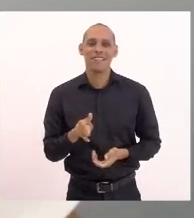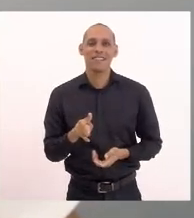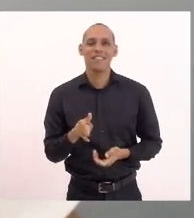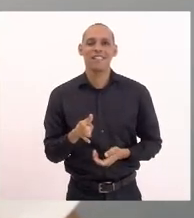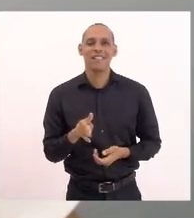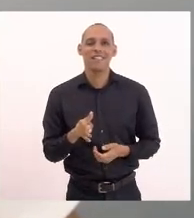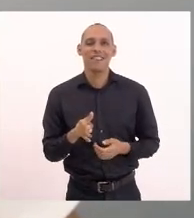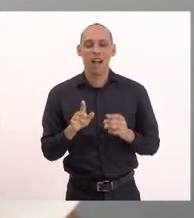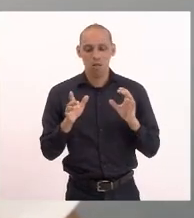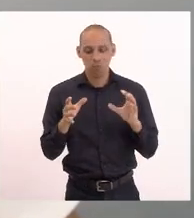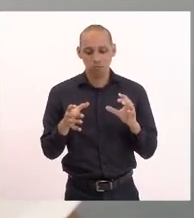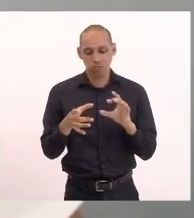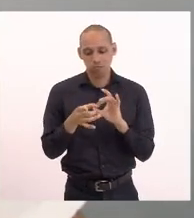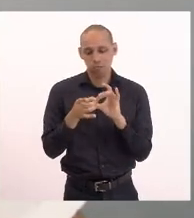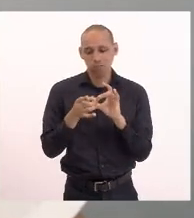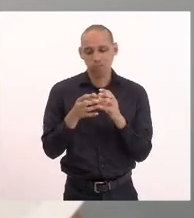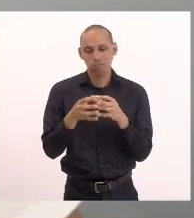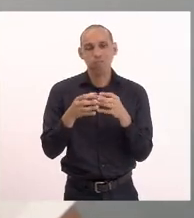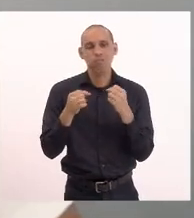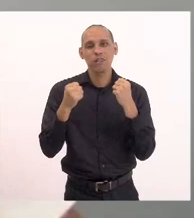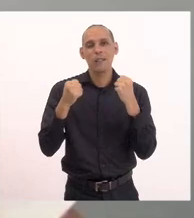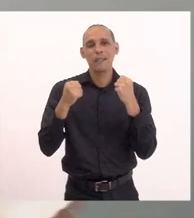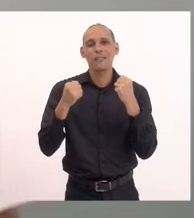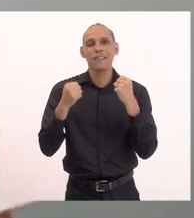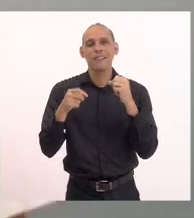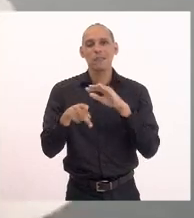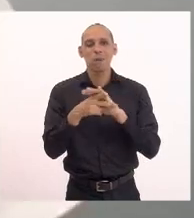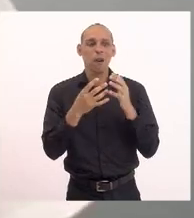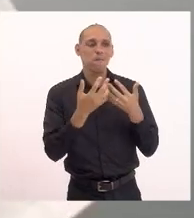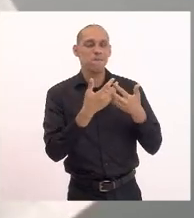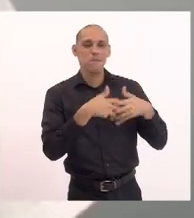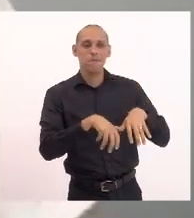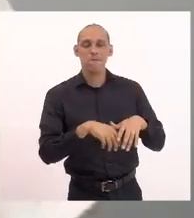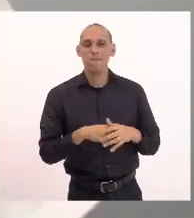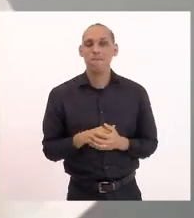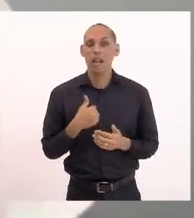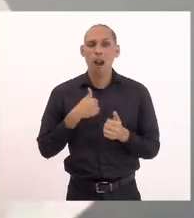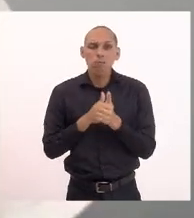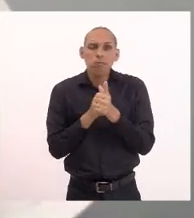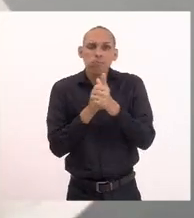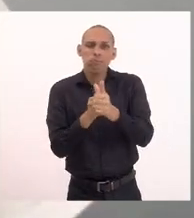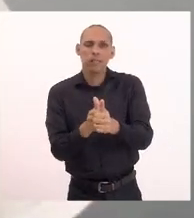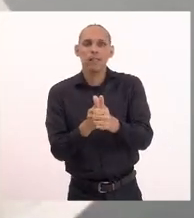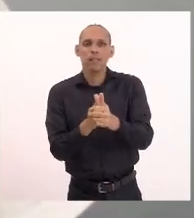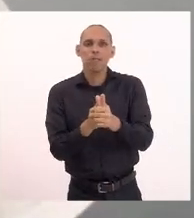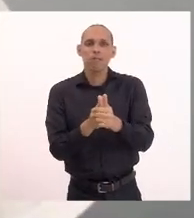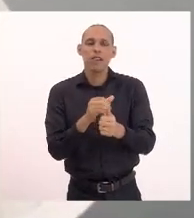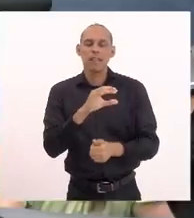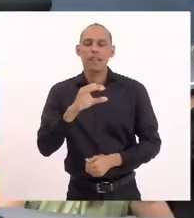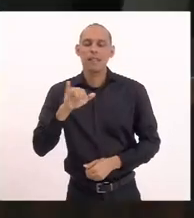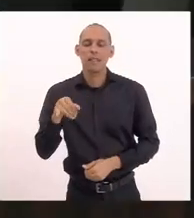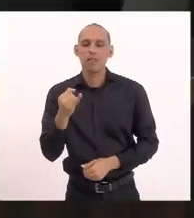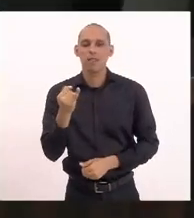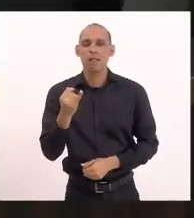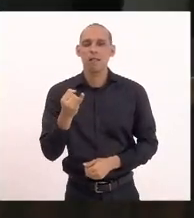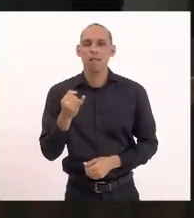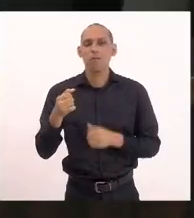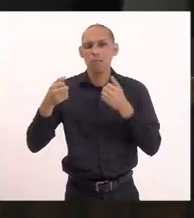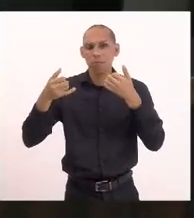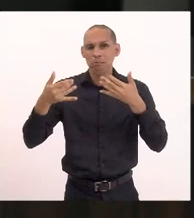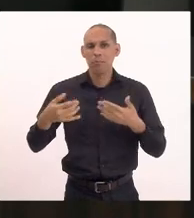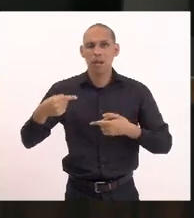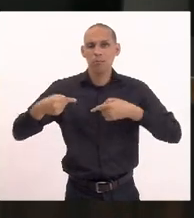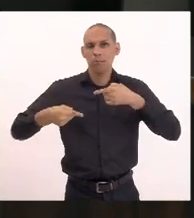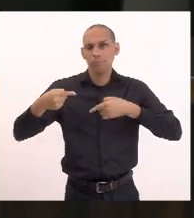de forças para o Petrópolis. Eu sigo acompanhando o parecer do CJ. Com os pareceres emitidos em